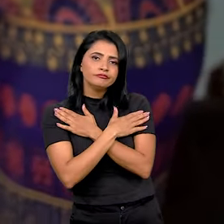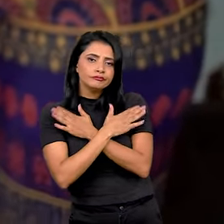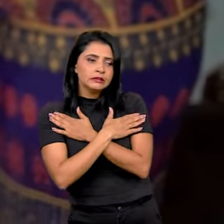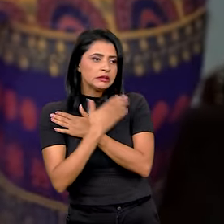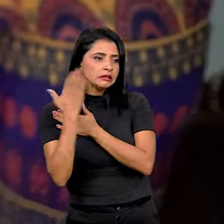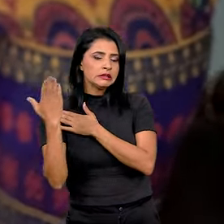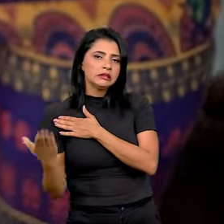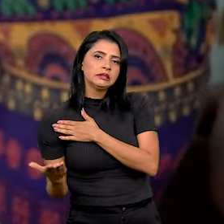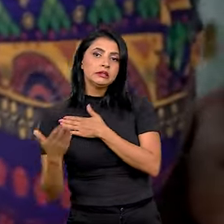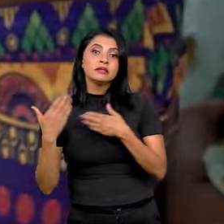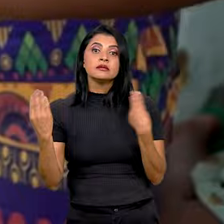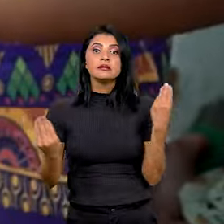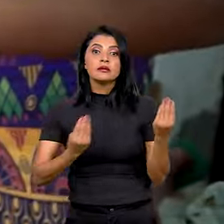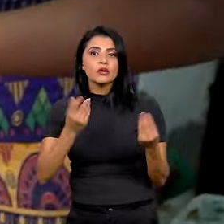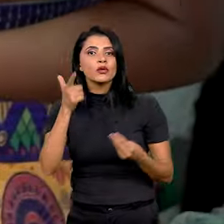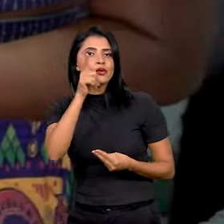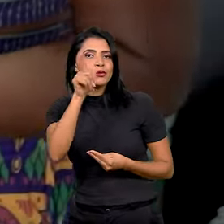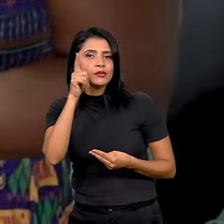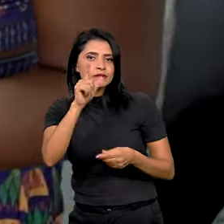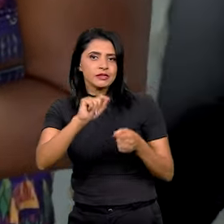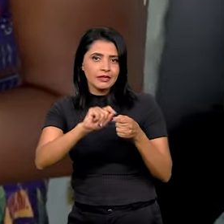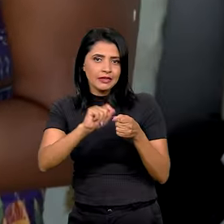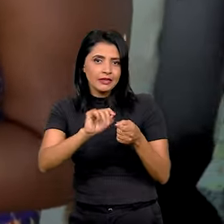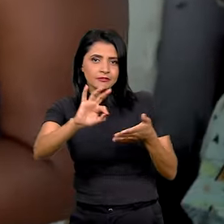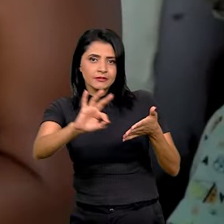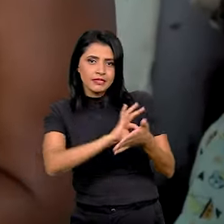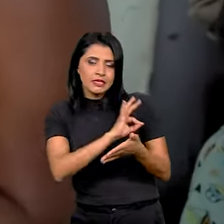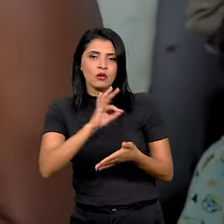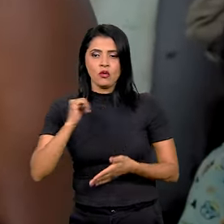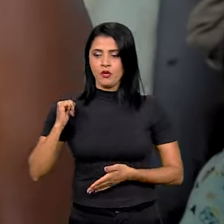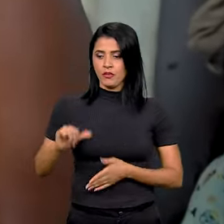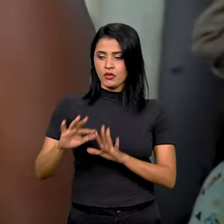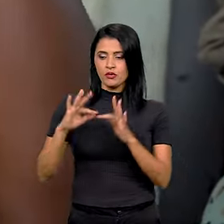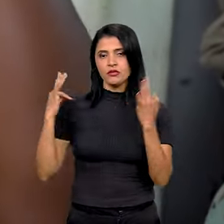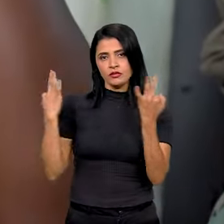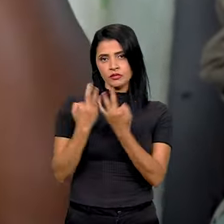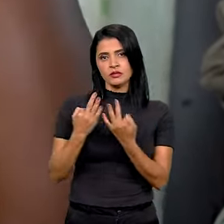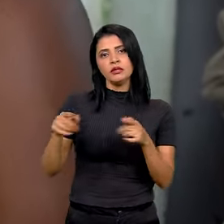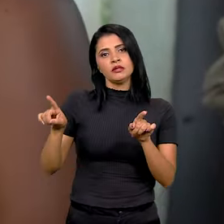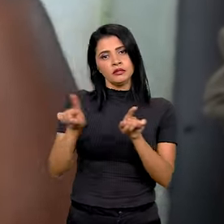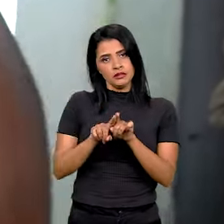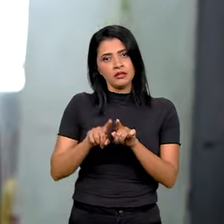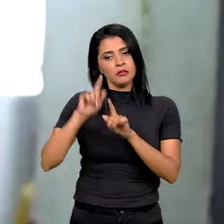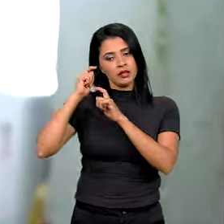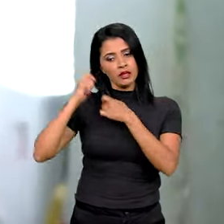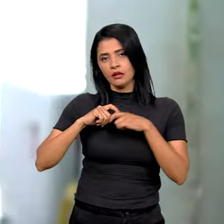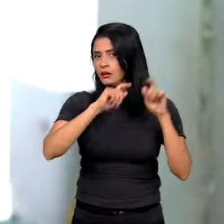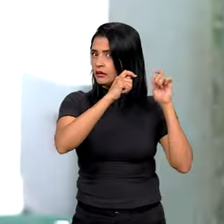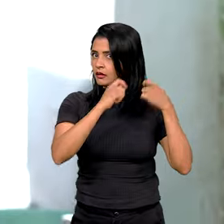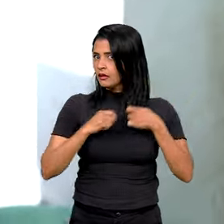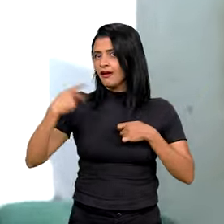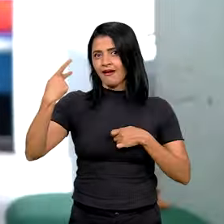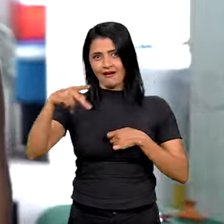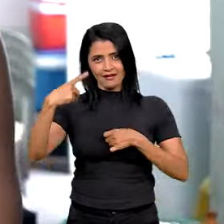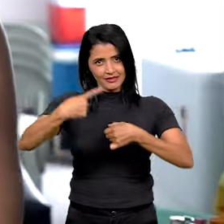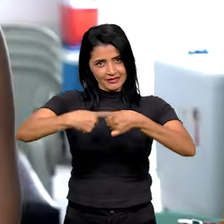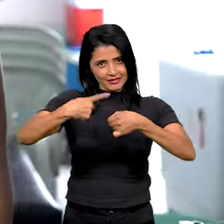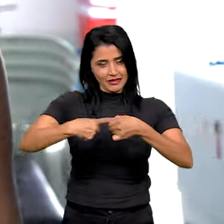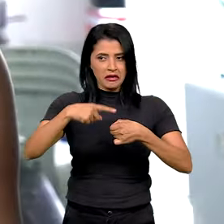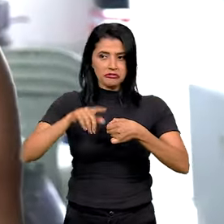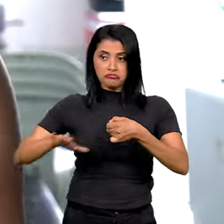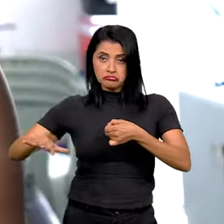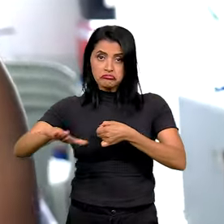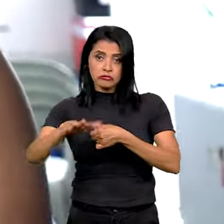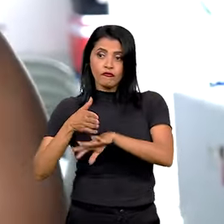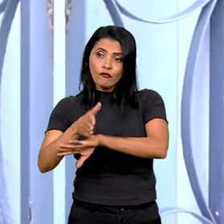fiquei desempregada aí consegui fazer meu bolsa família né E também sou transcista trans cabelo aqui na cidade de